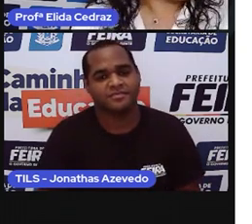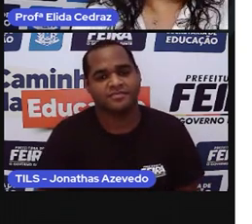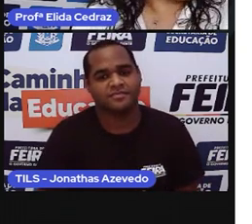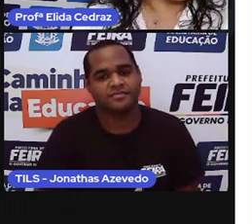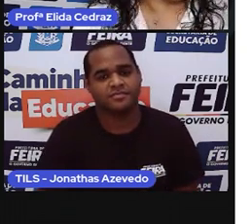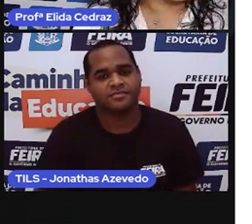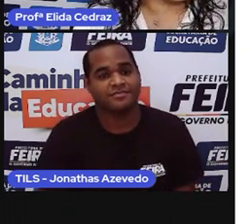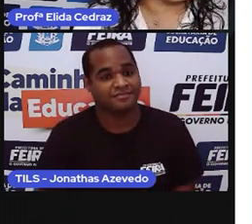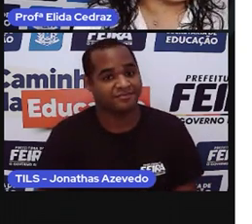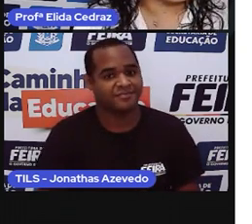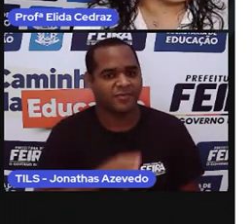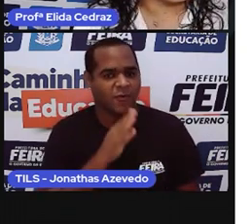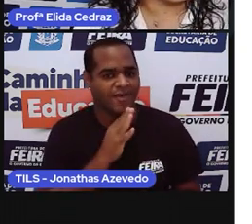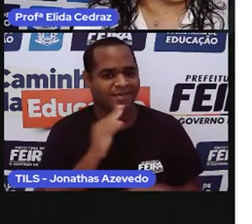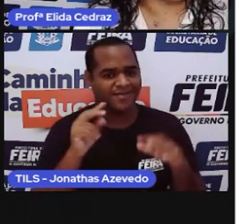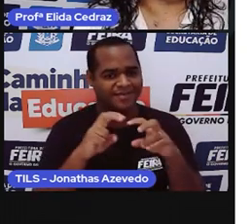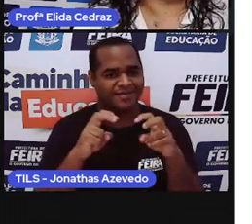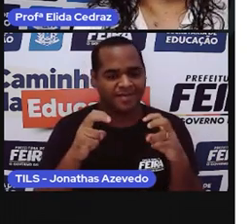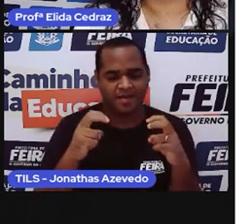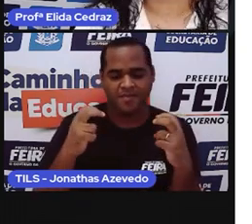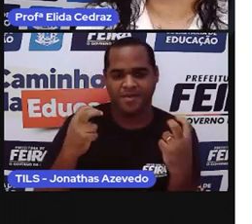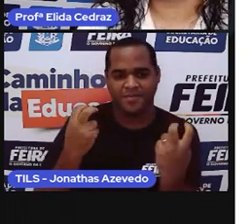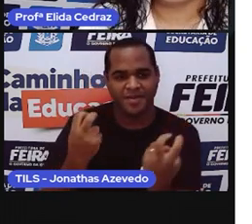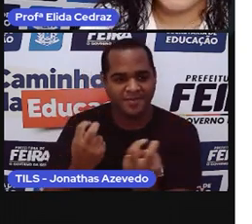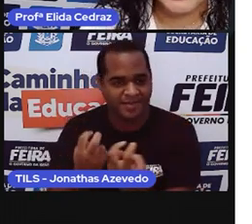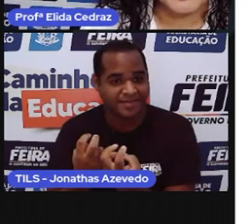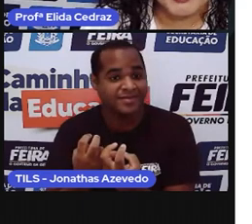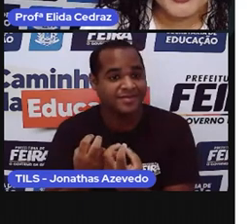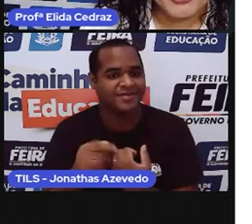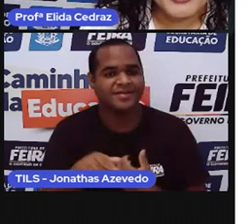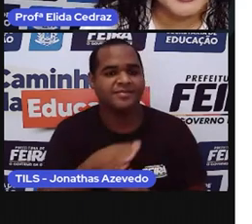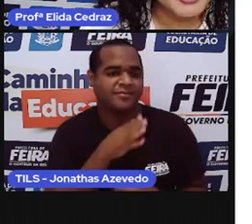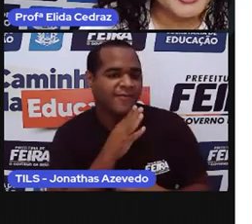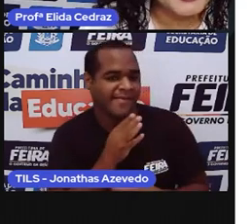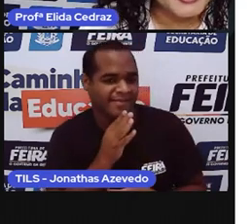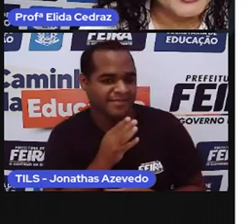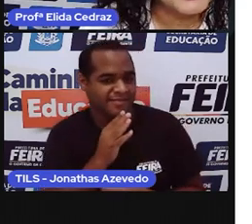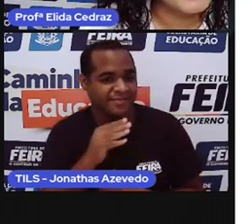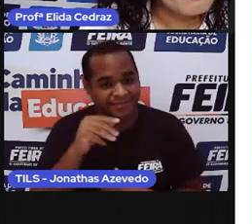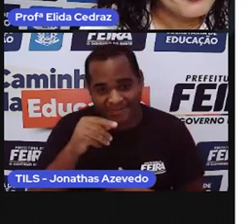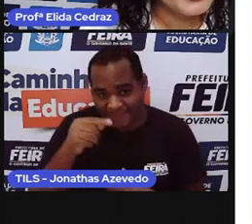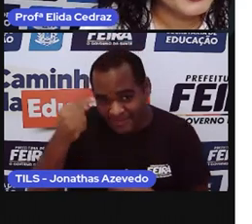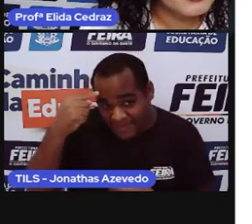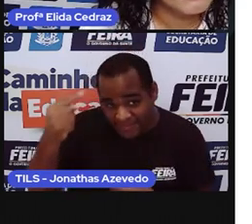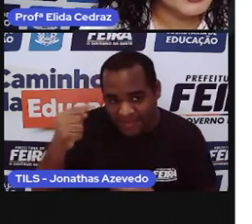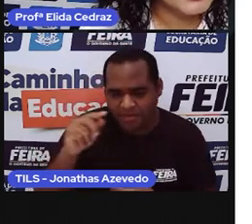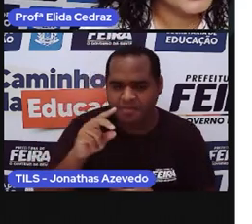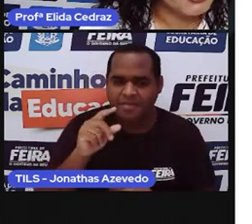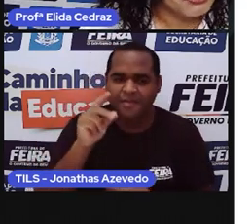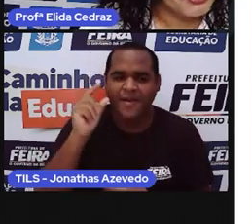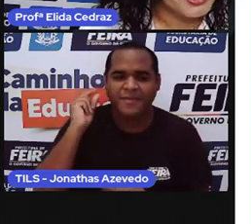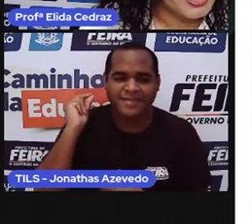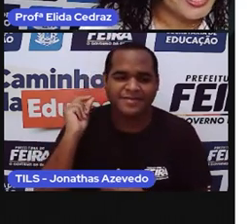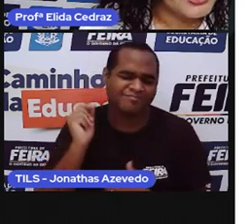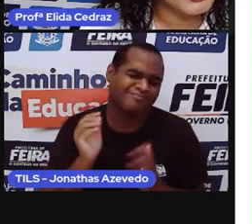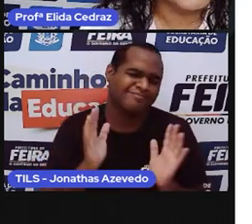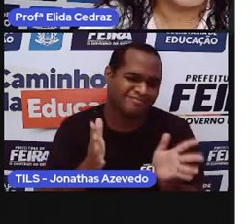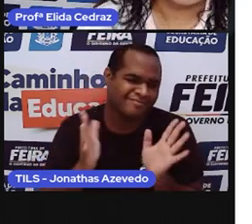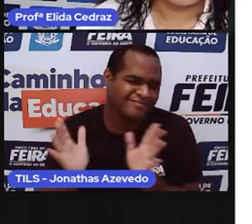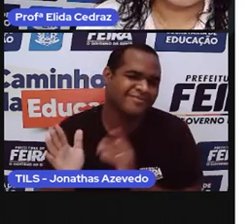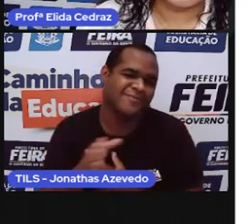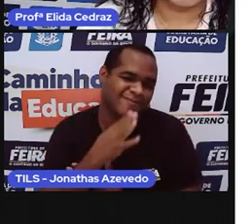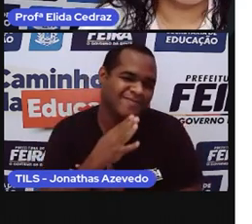Quem conhece Ciranda Cirandinha? Você já brincou de Ciranda Cirandinha muitas vezes, não foi